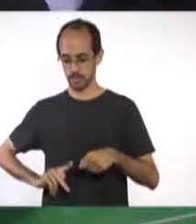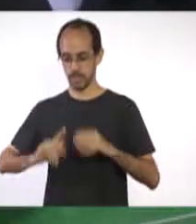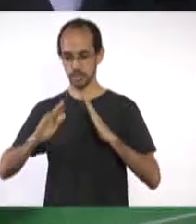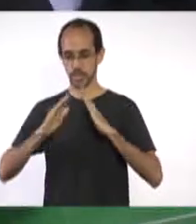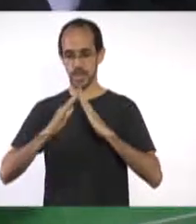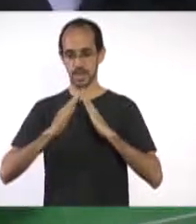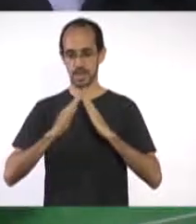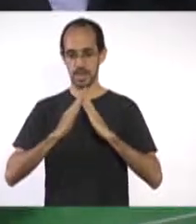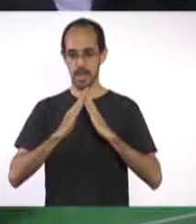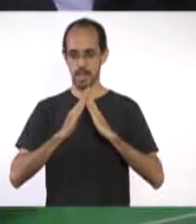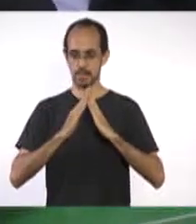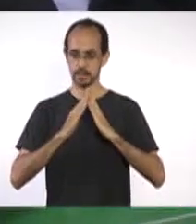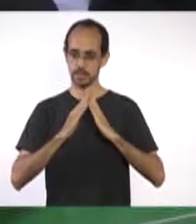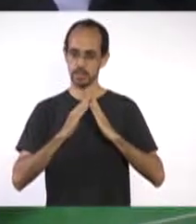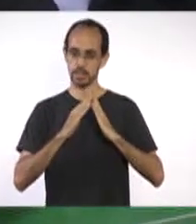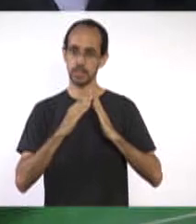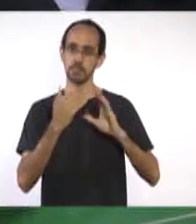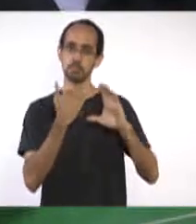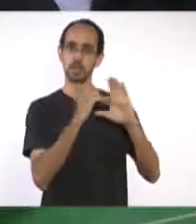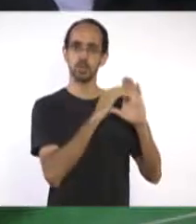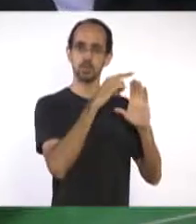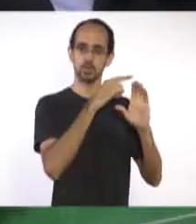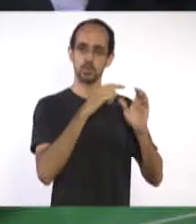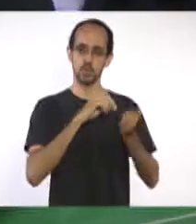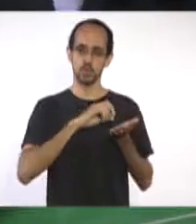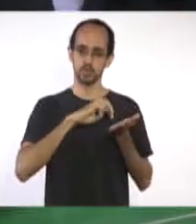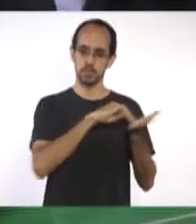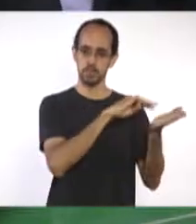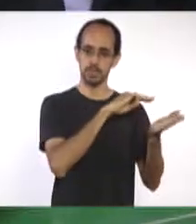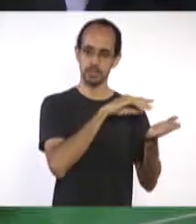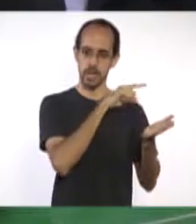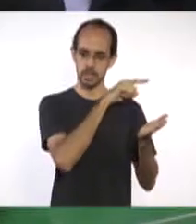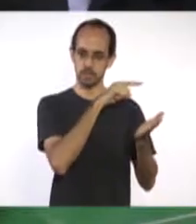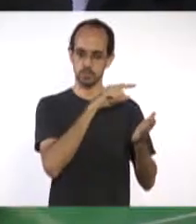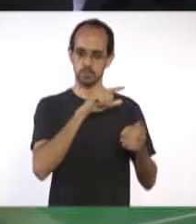ao próprio Poder Executivo. Isso